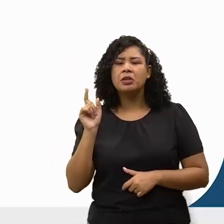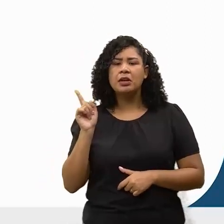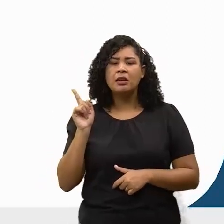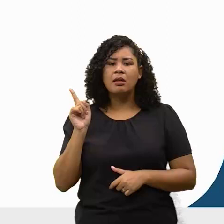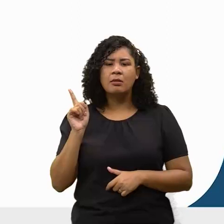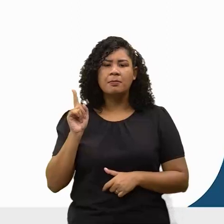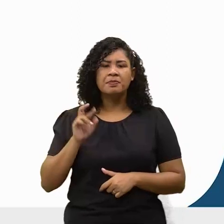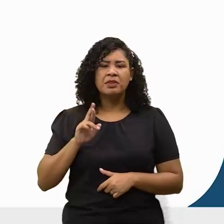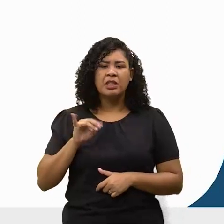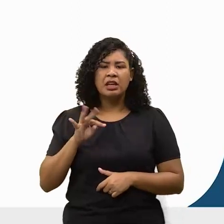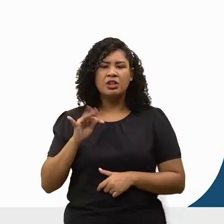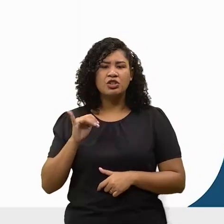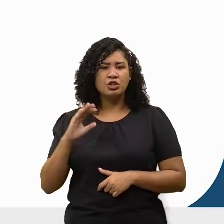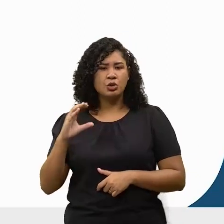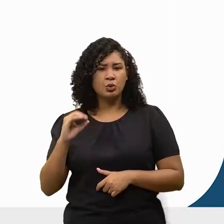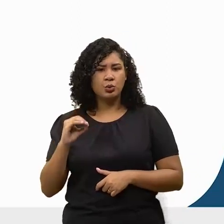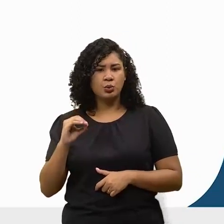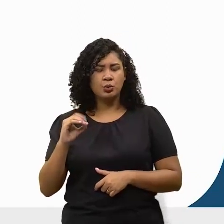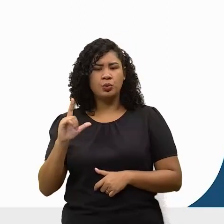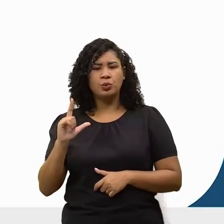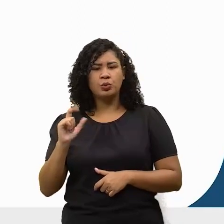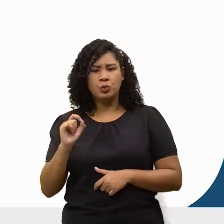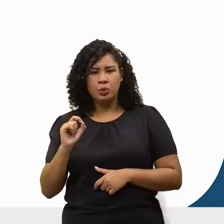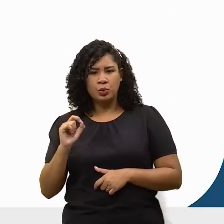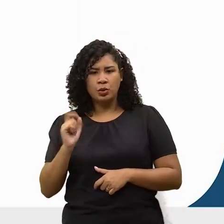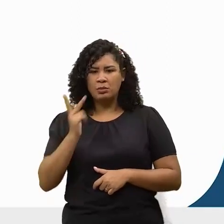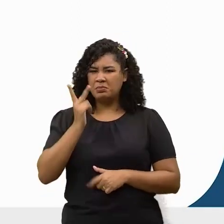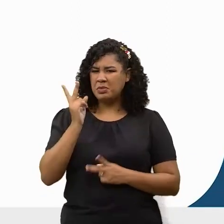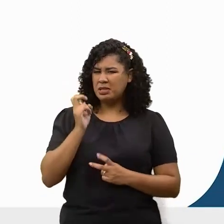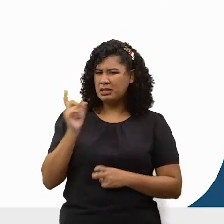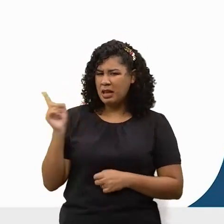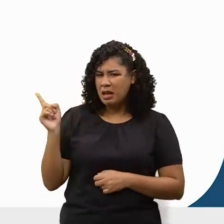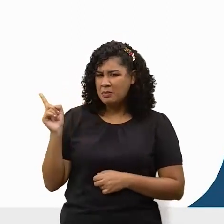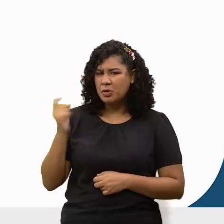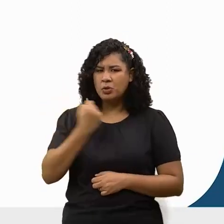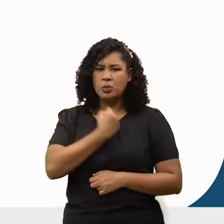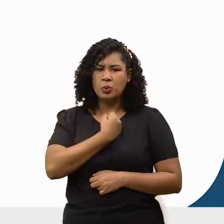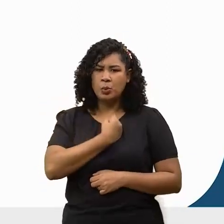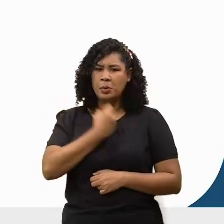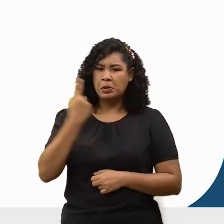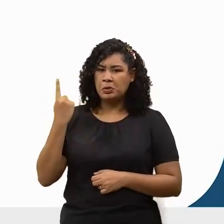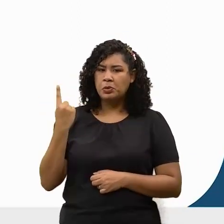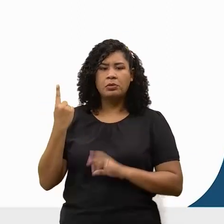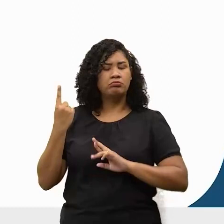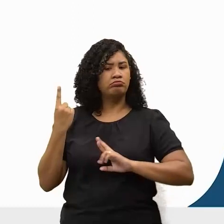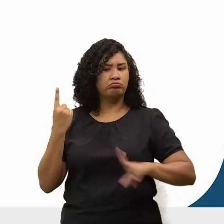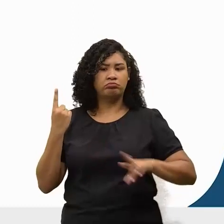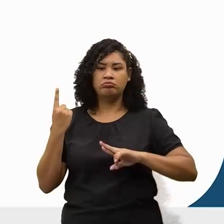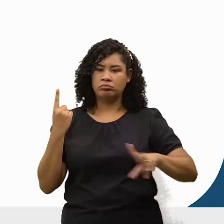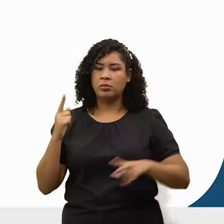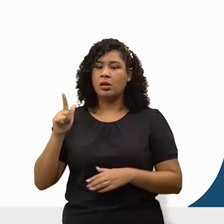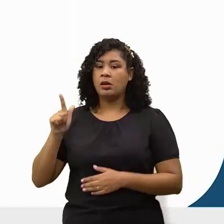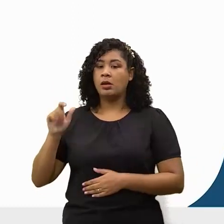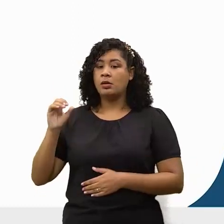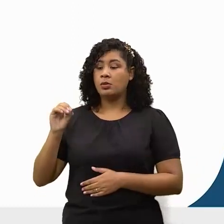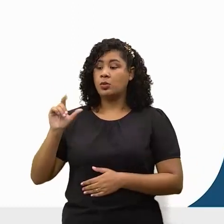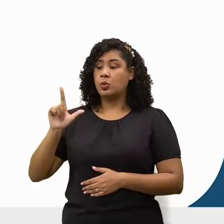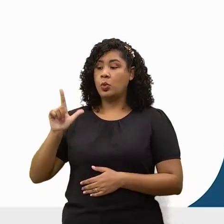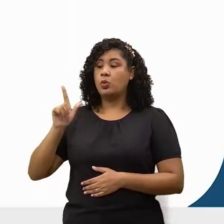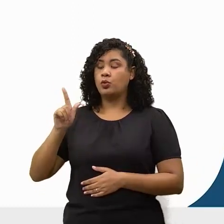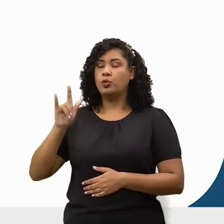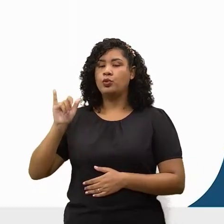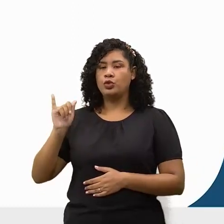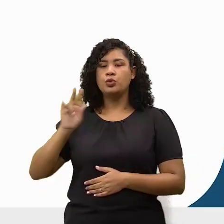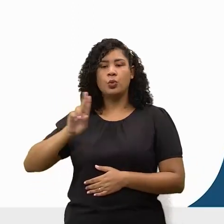retículo endoplasmático agranular. O U1, na verdade, é o complexo de Golgi. Se você